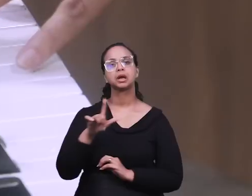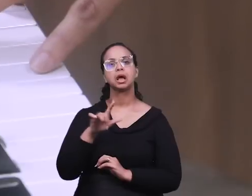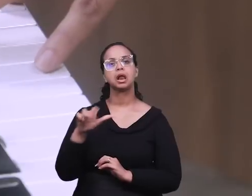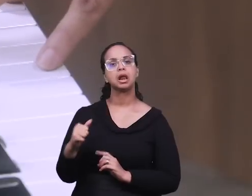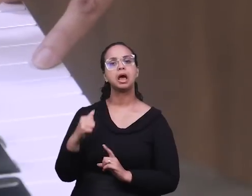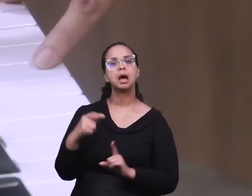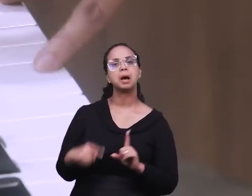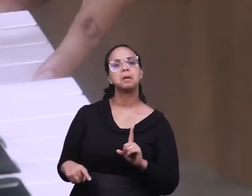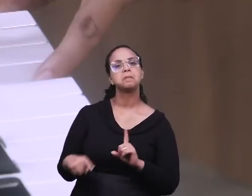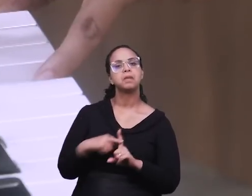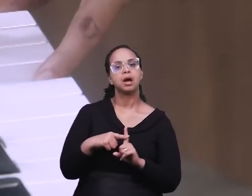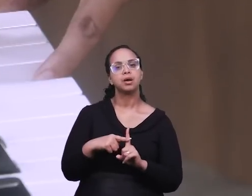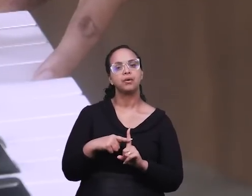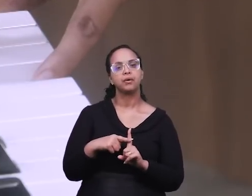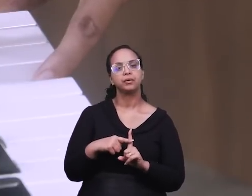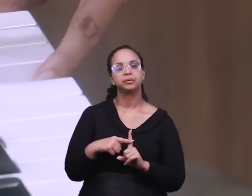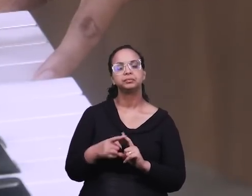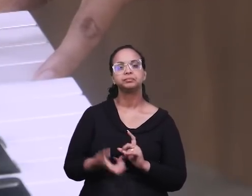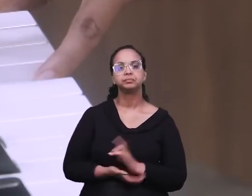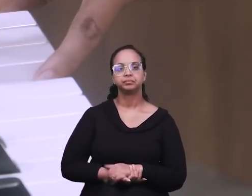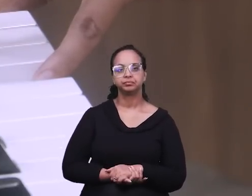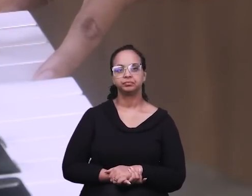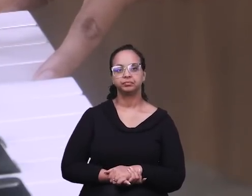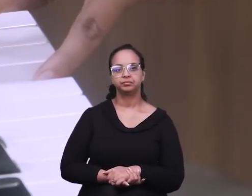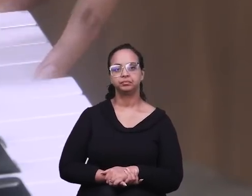Lá maior.